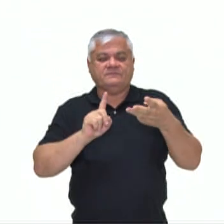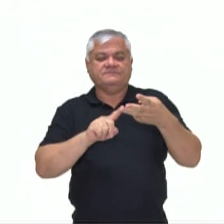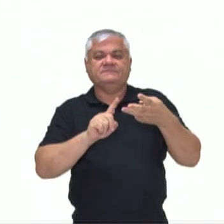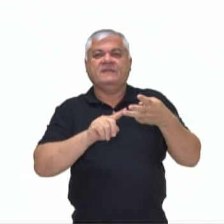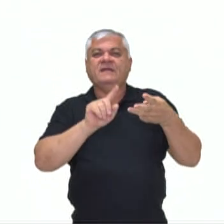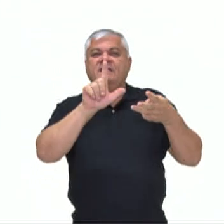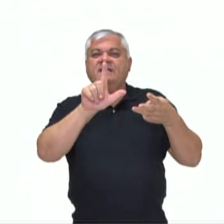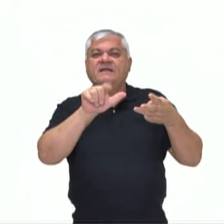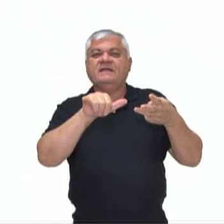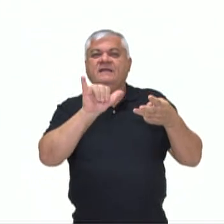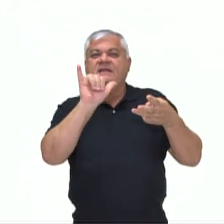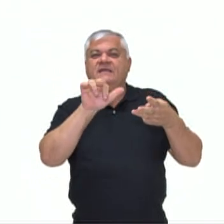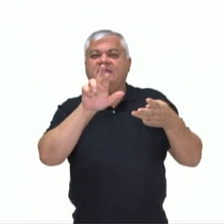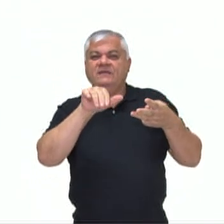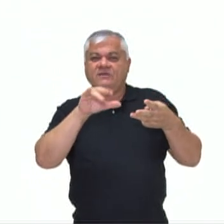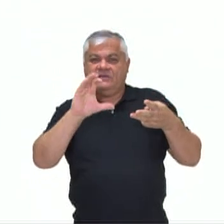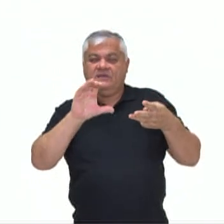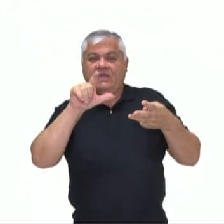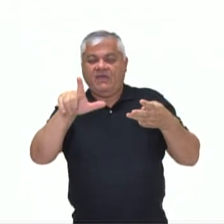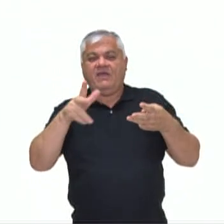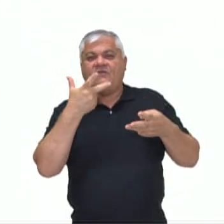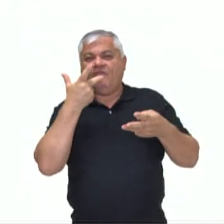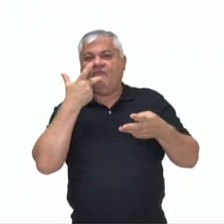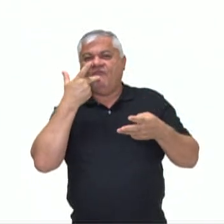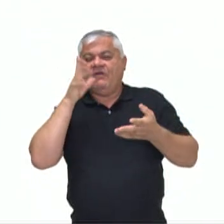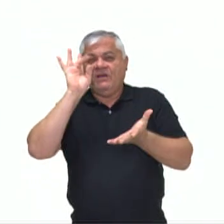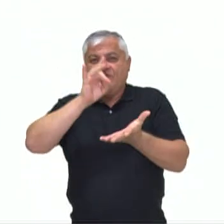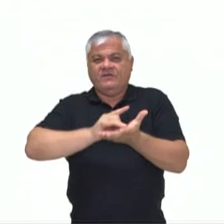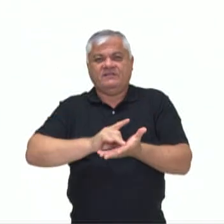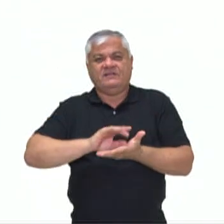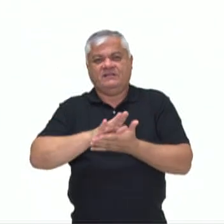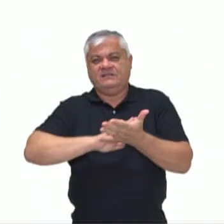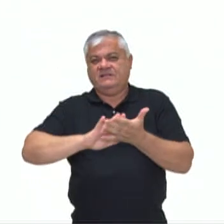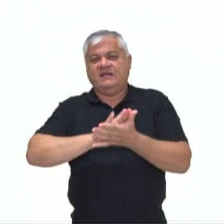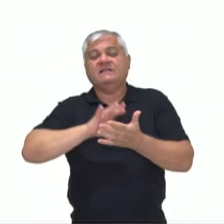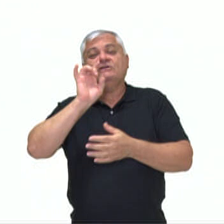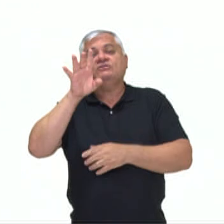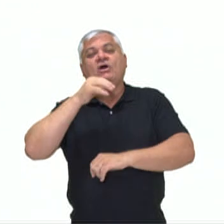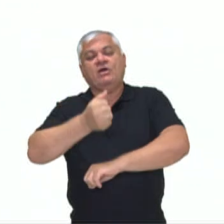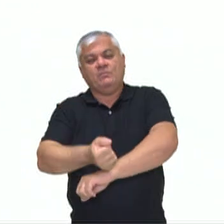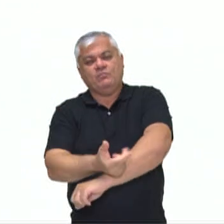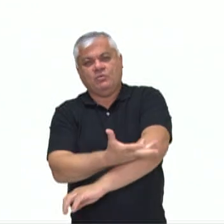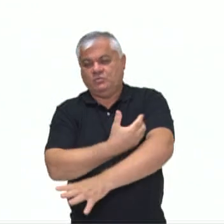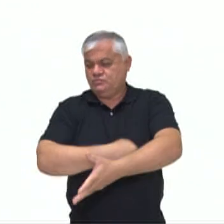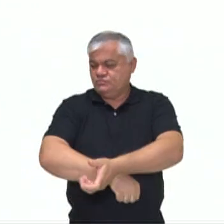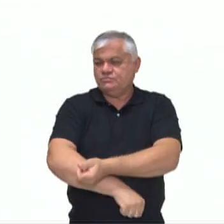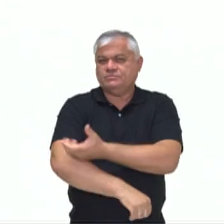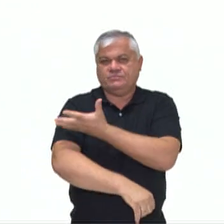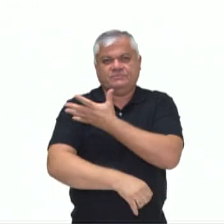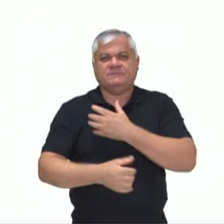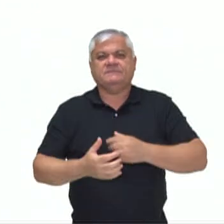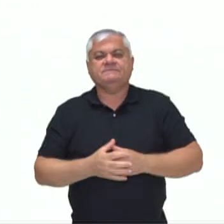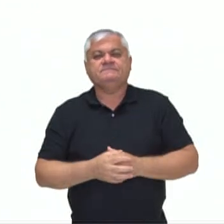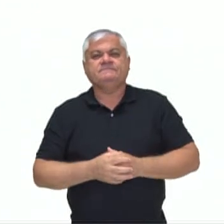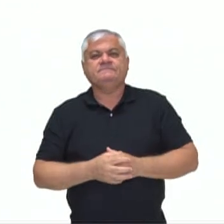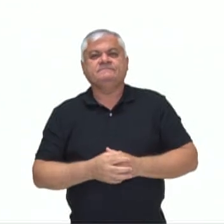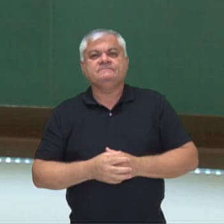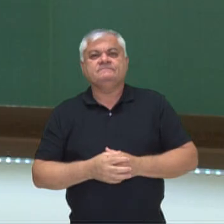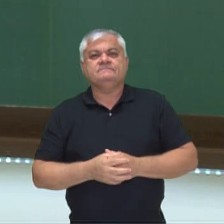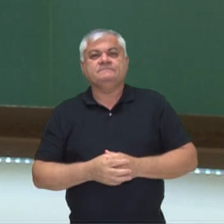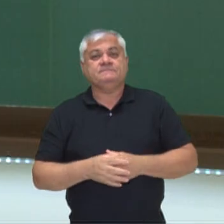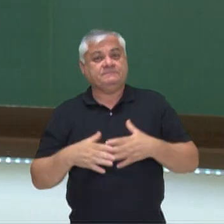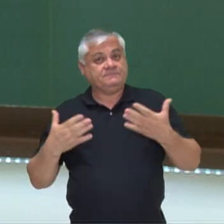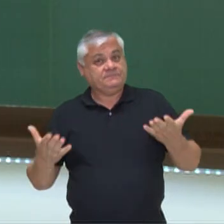poema lírico, é o que não pretende falar de fatos, e sim de emoções e impressões pessoais.